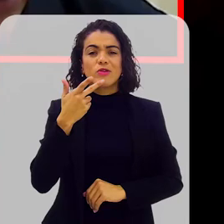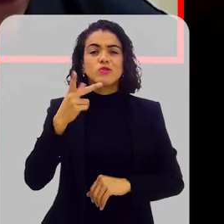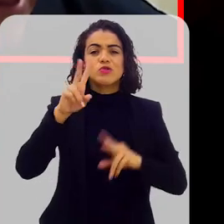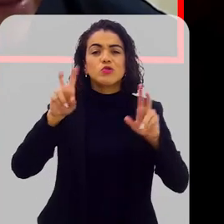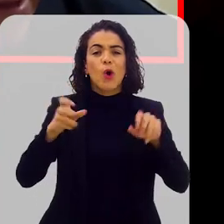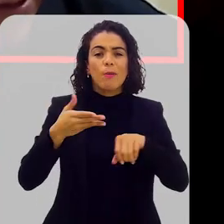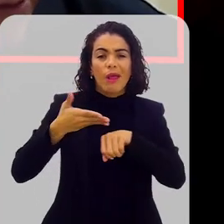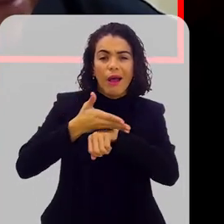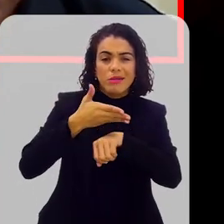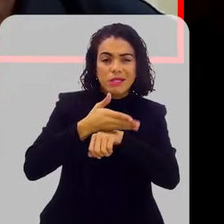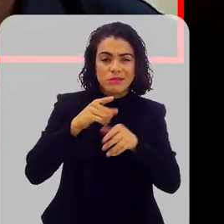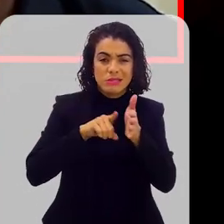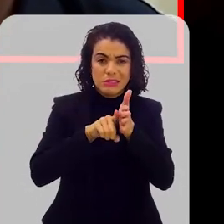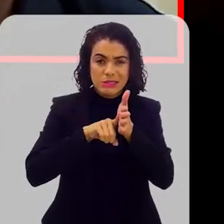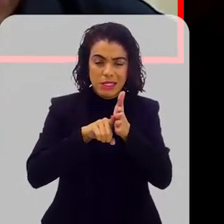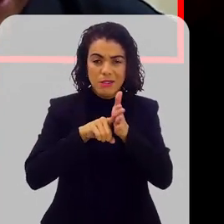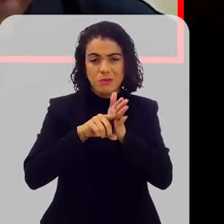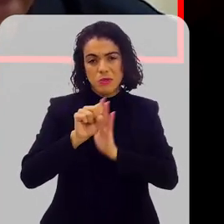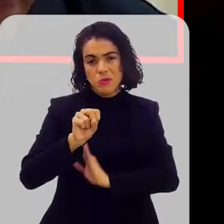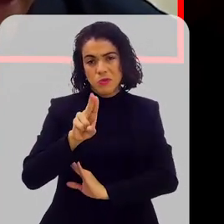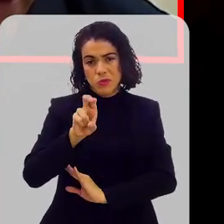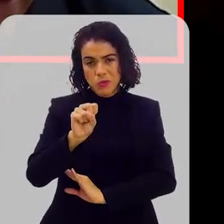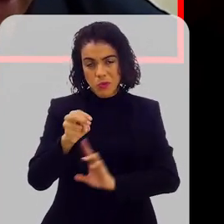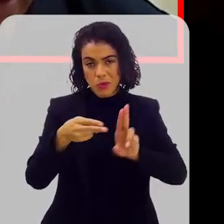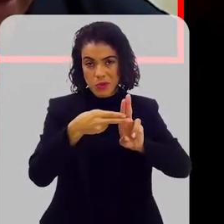sim. do acesso ao exame no SUS, né?